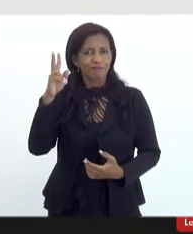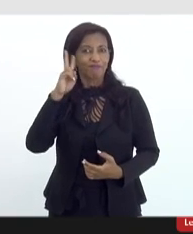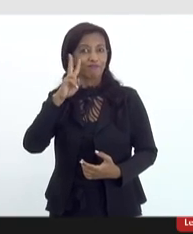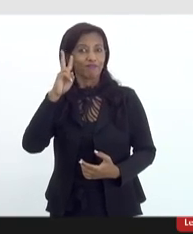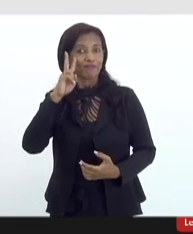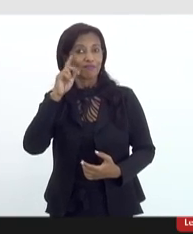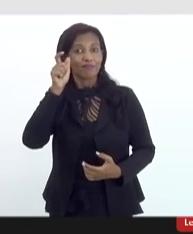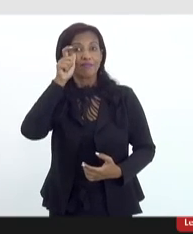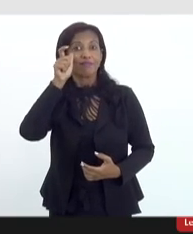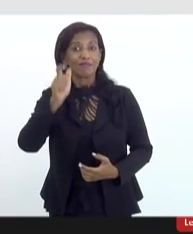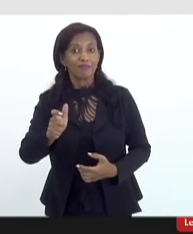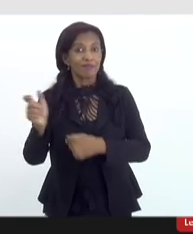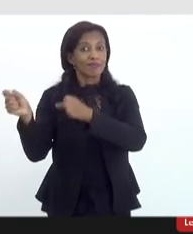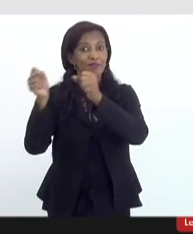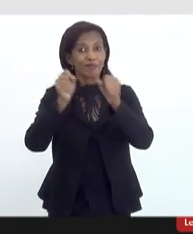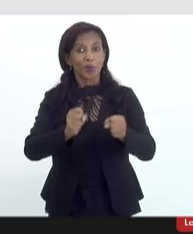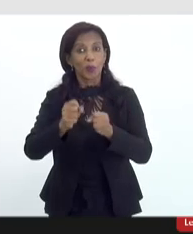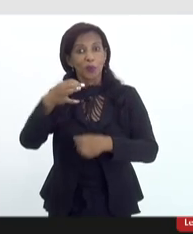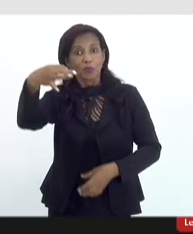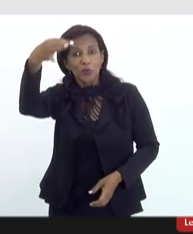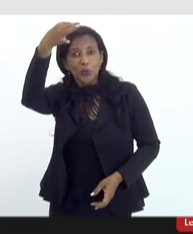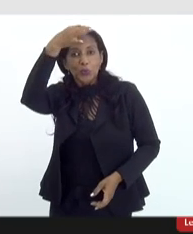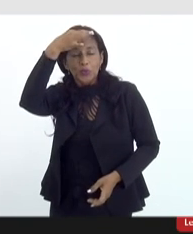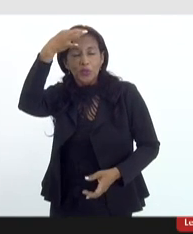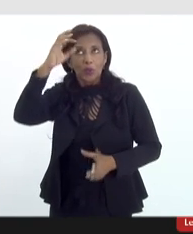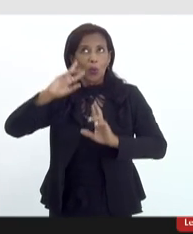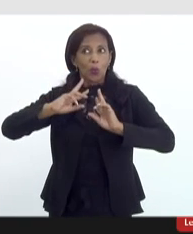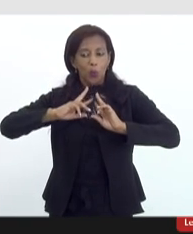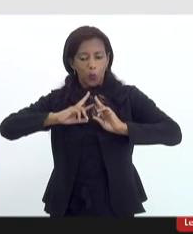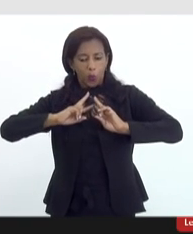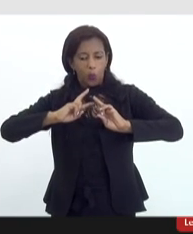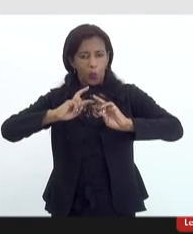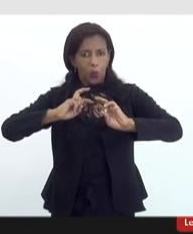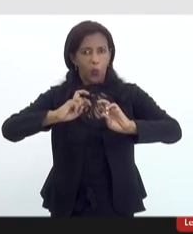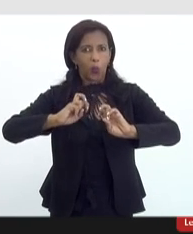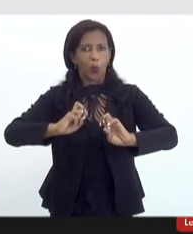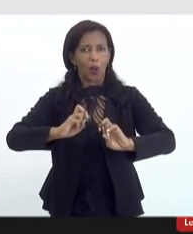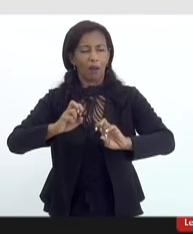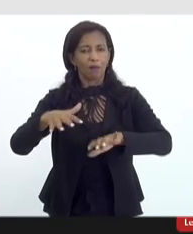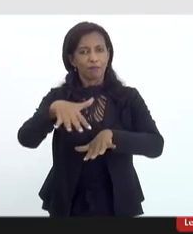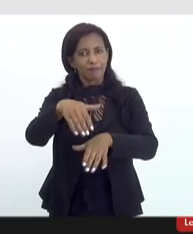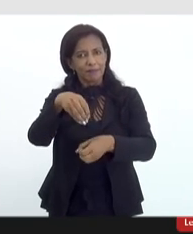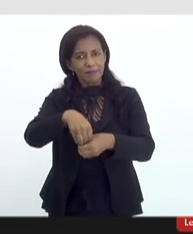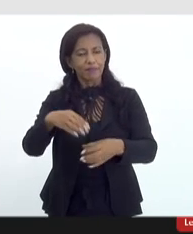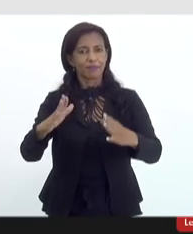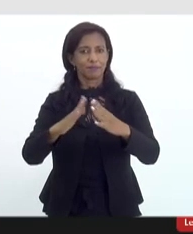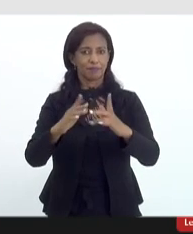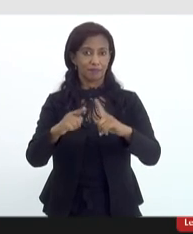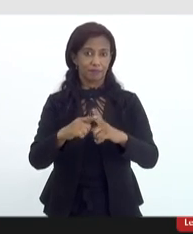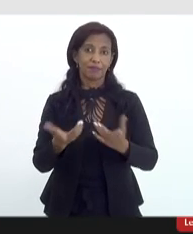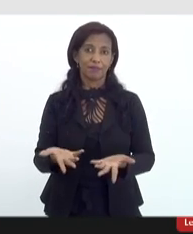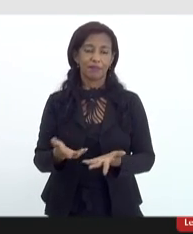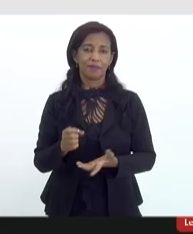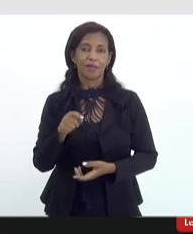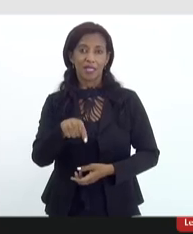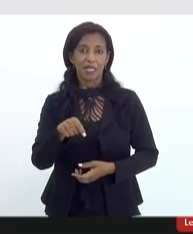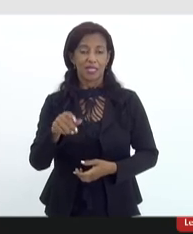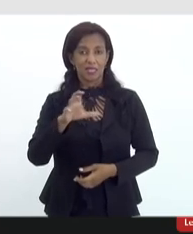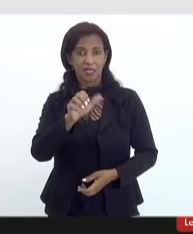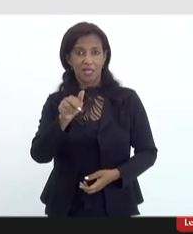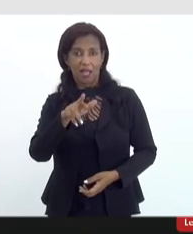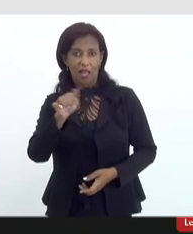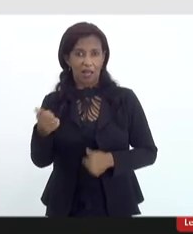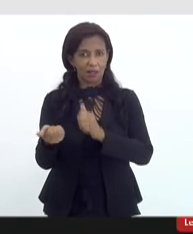narrativa, interessado no poder do espírito, né, para o âmbito das suas igrejas. Então, digamos, esse caráter